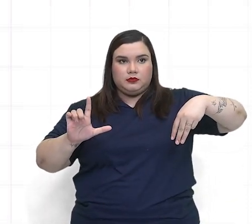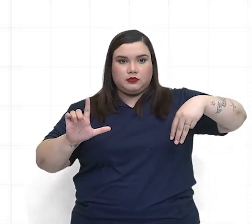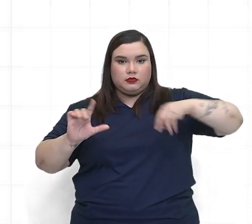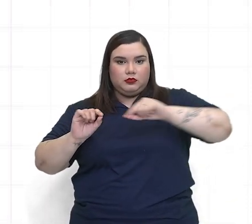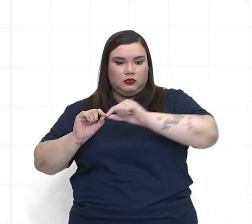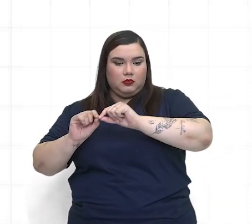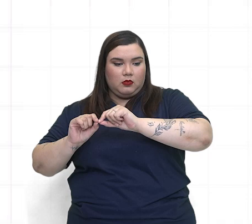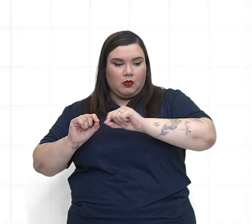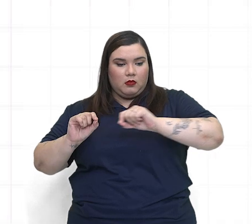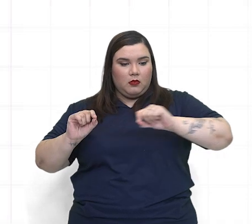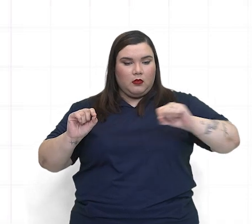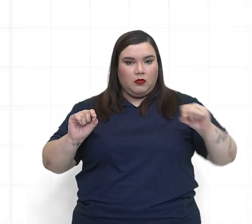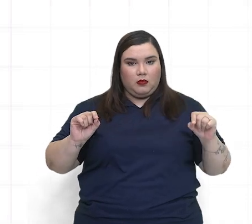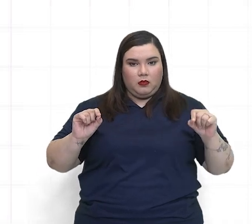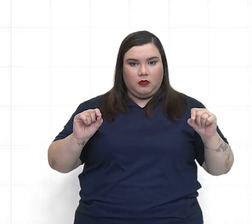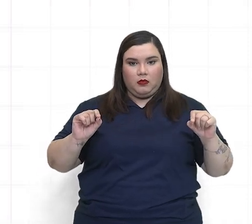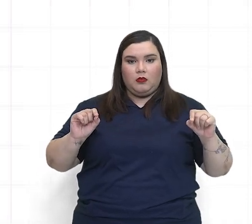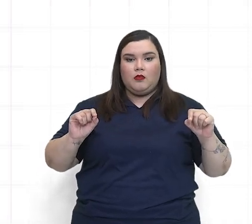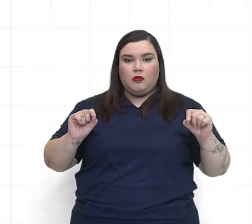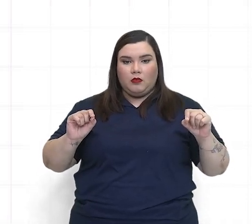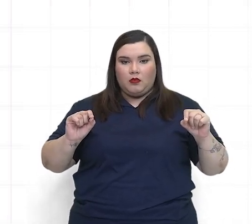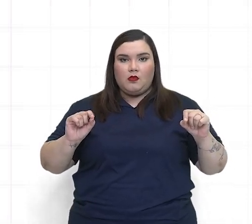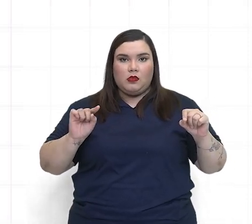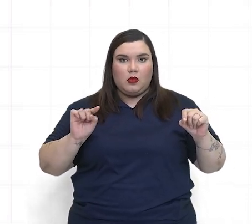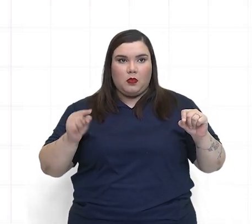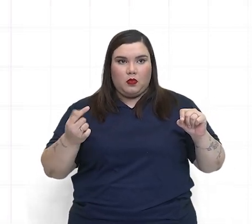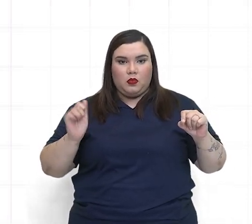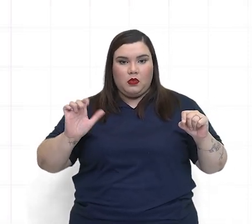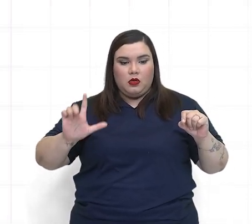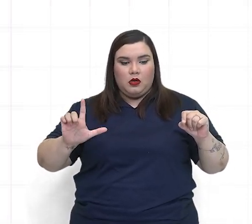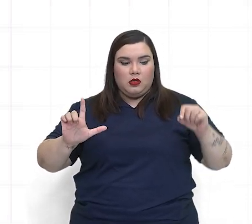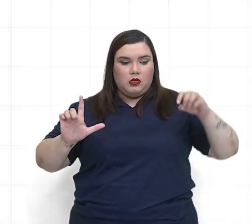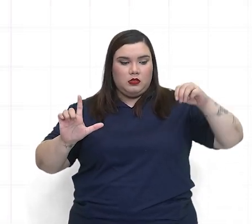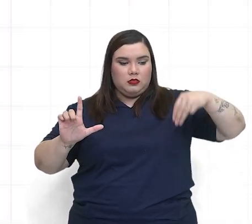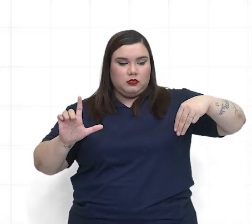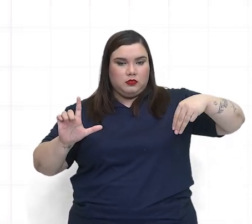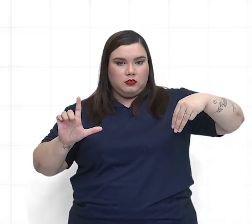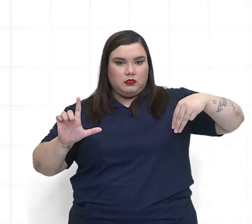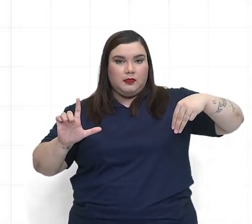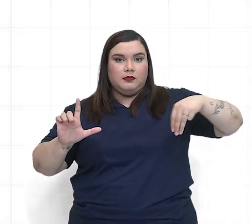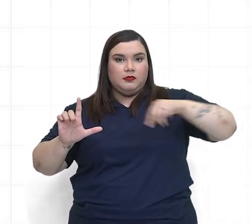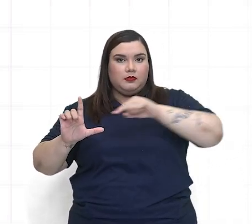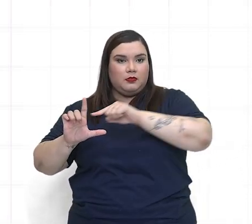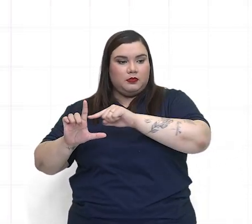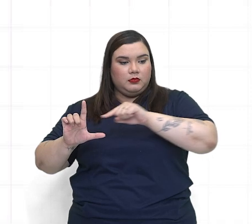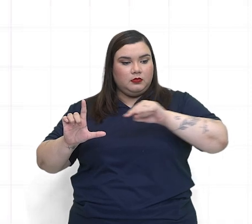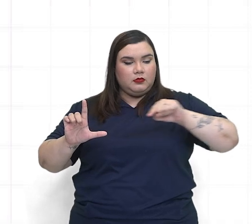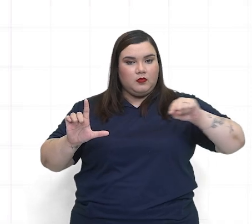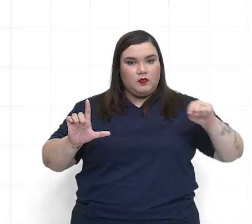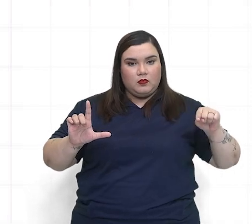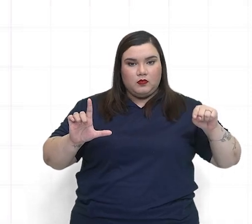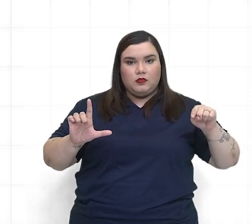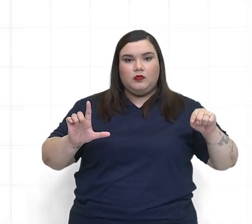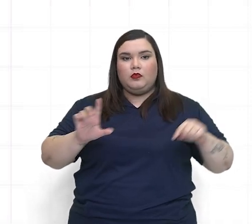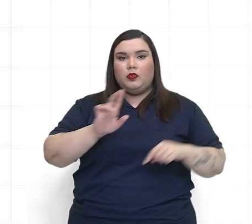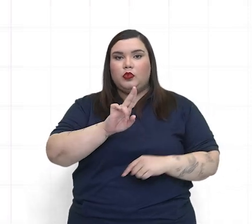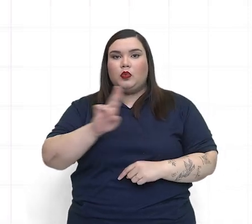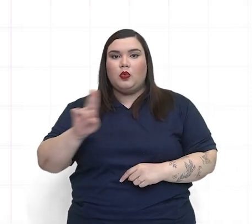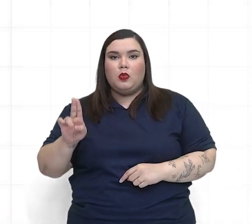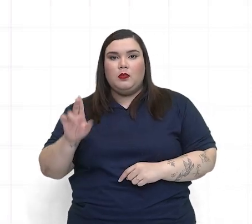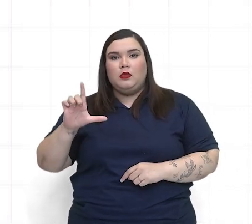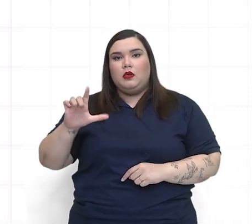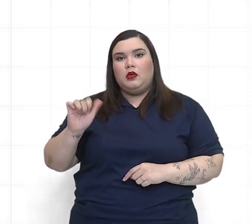certo? Esse segmento aqui, ó, que é unido por esses dois vértices aqui, né, é chamado